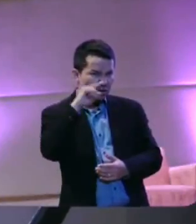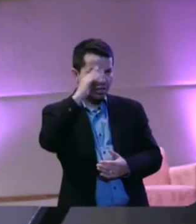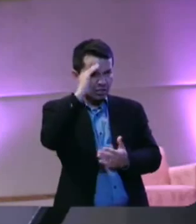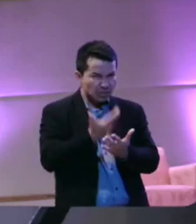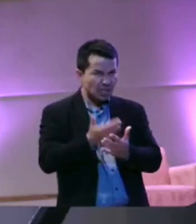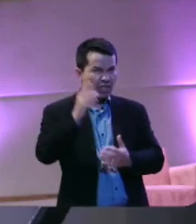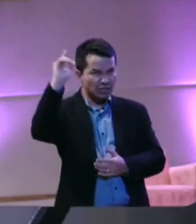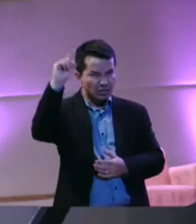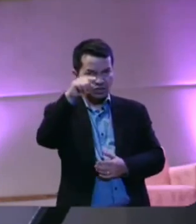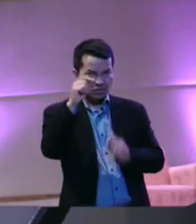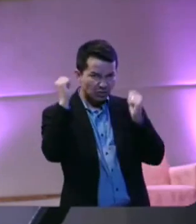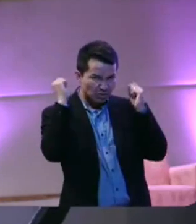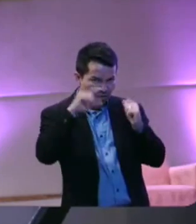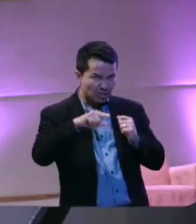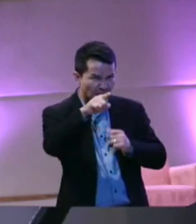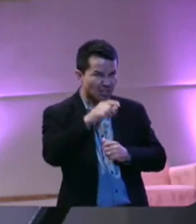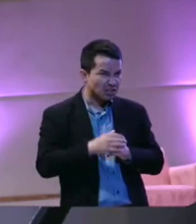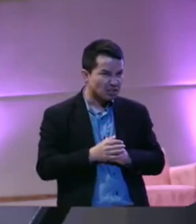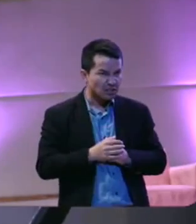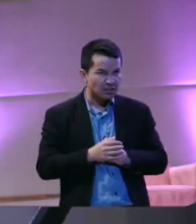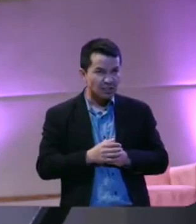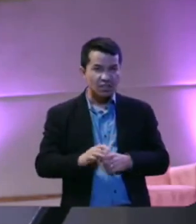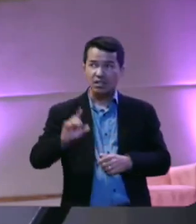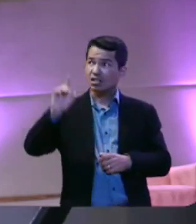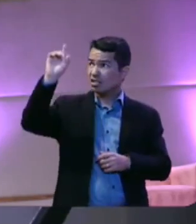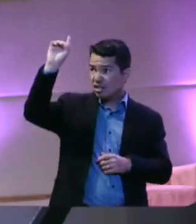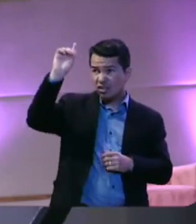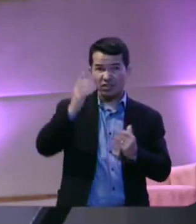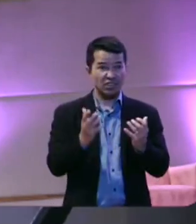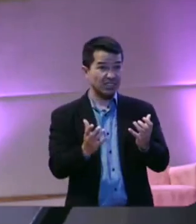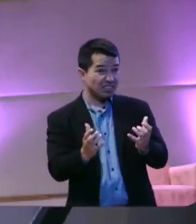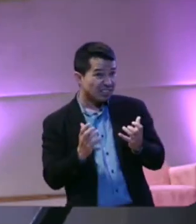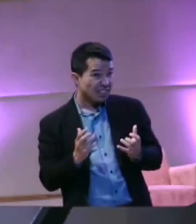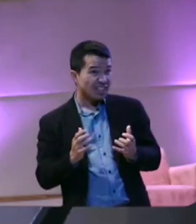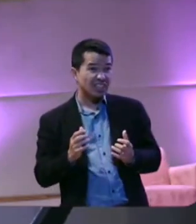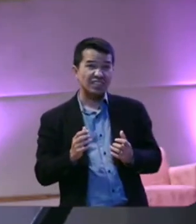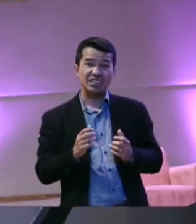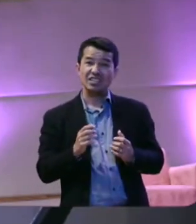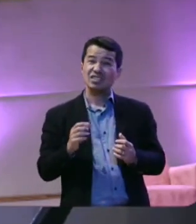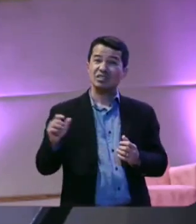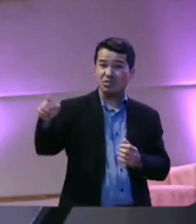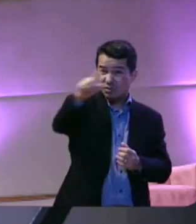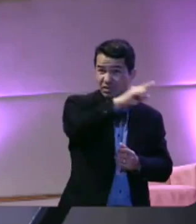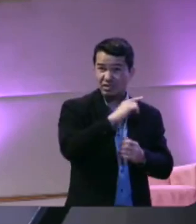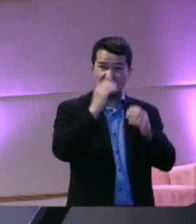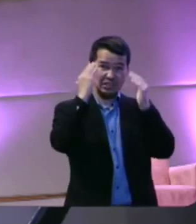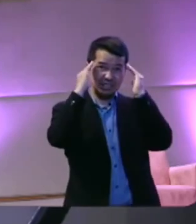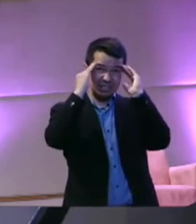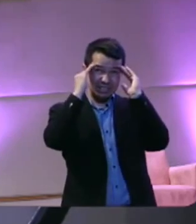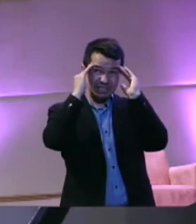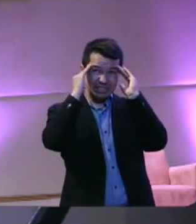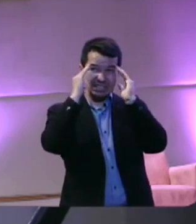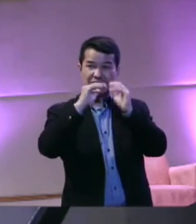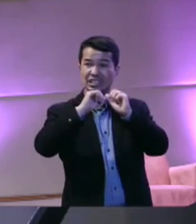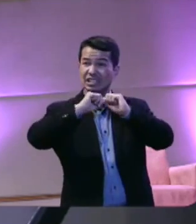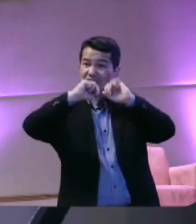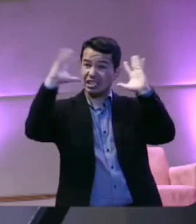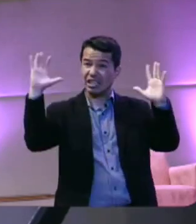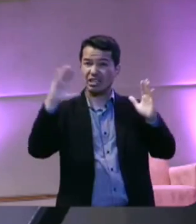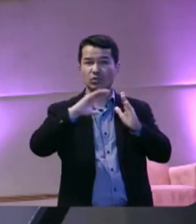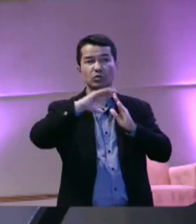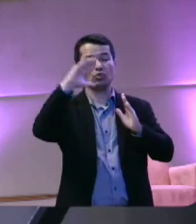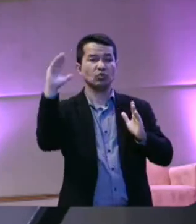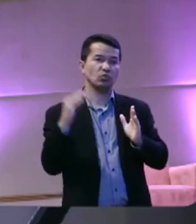dele ao seu coração para você entender todos esses moveres que nós estamos vivendo? Ele quer usar a sua